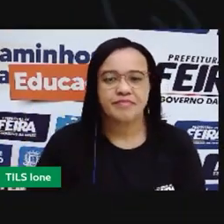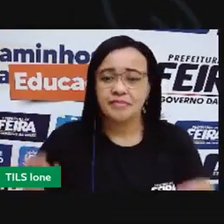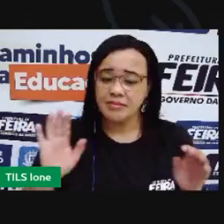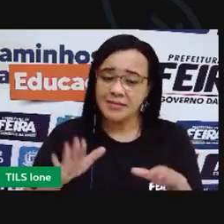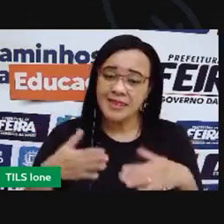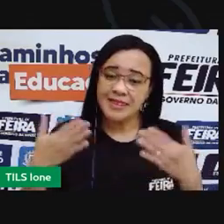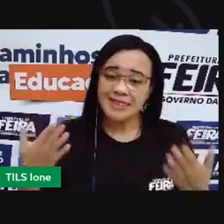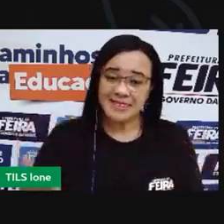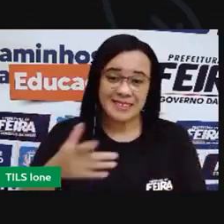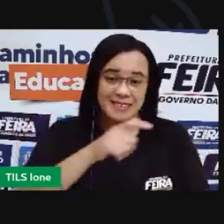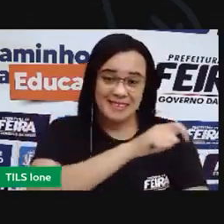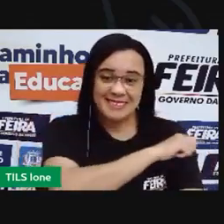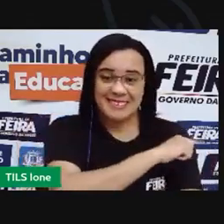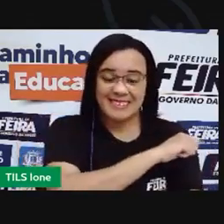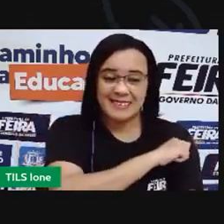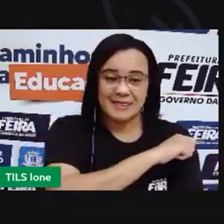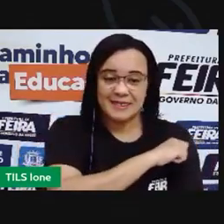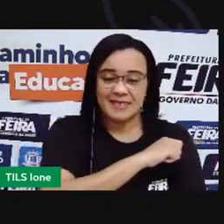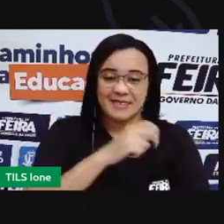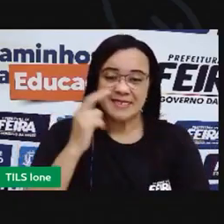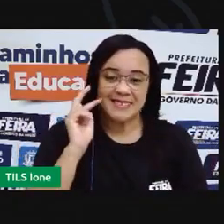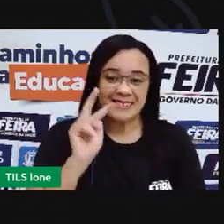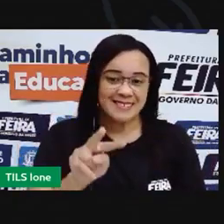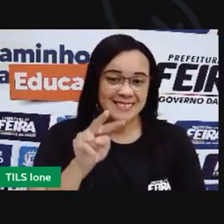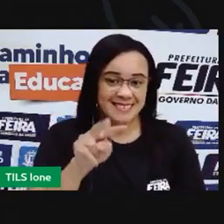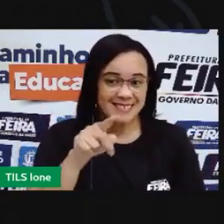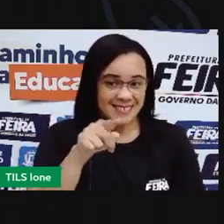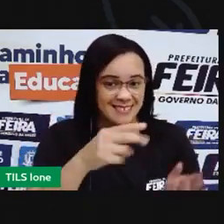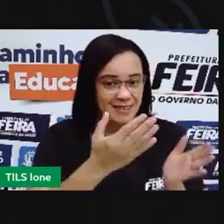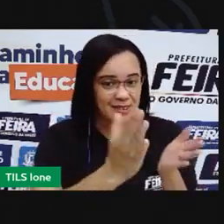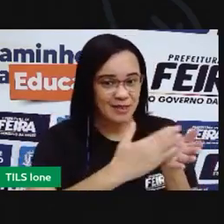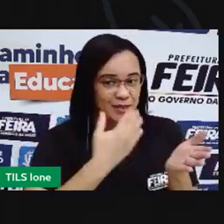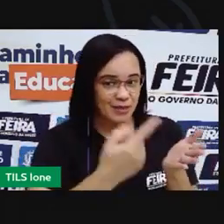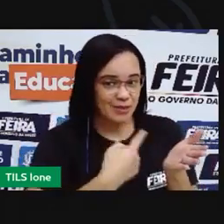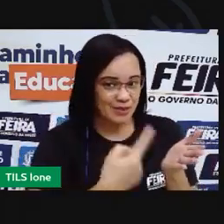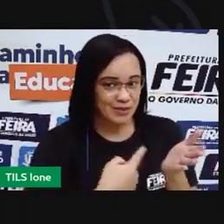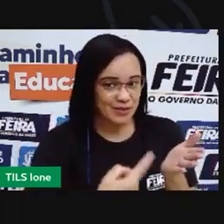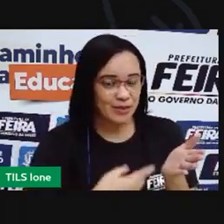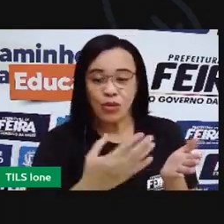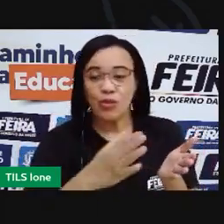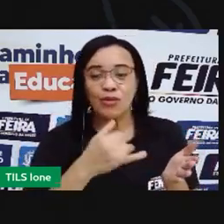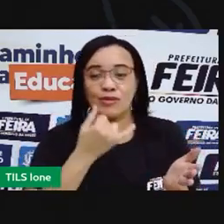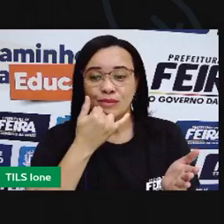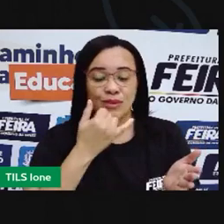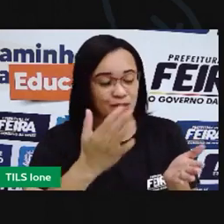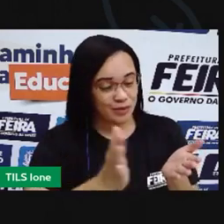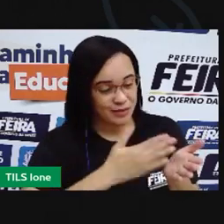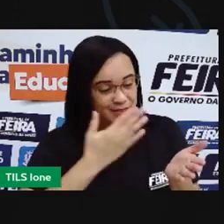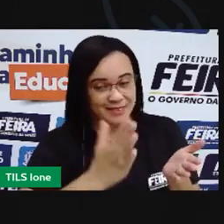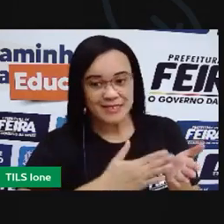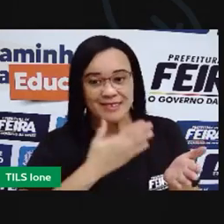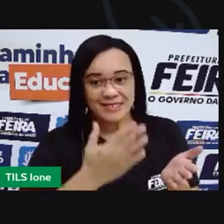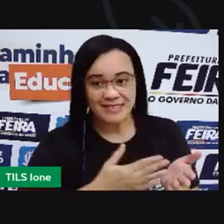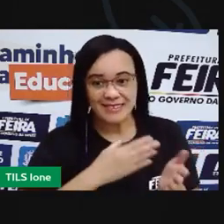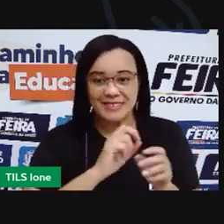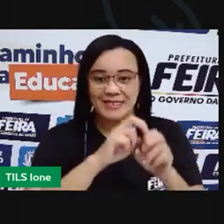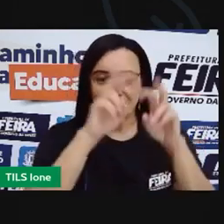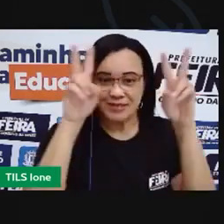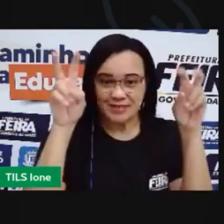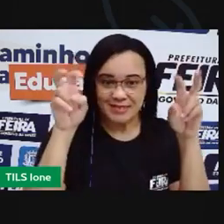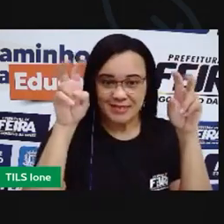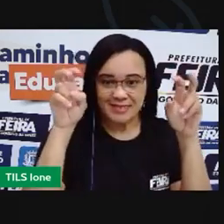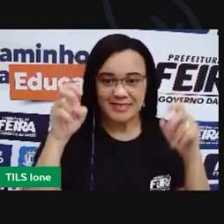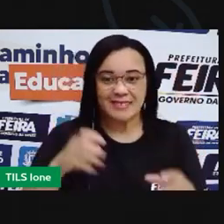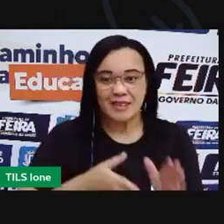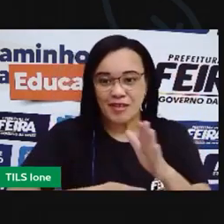Então, crianças, esse aqui, o livro Foge da Tu, de Mari França